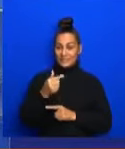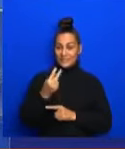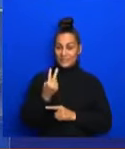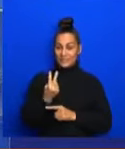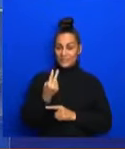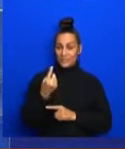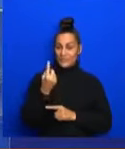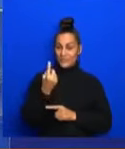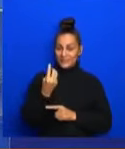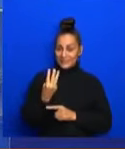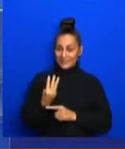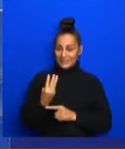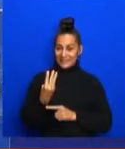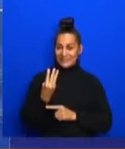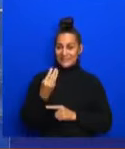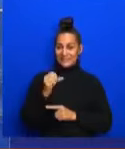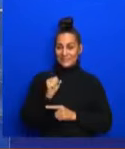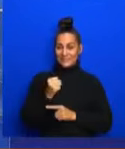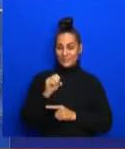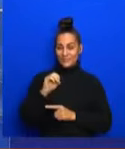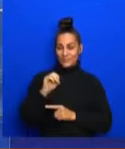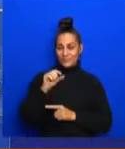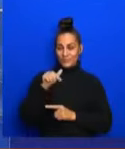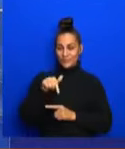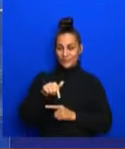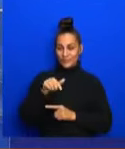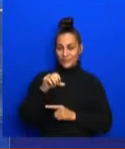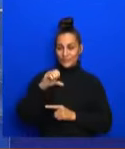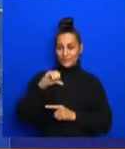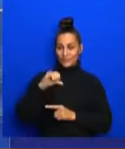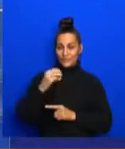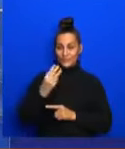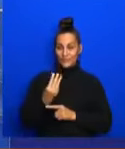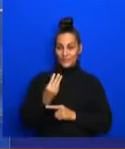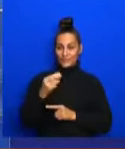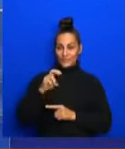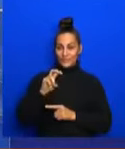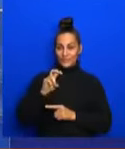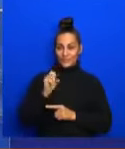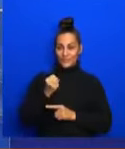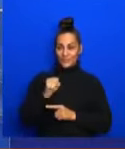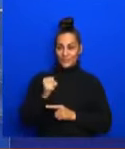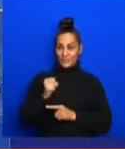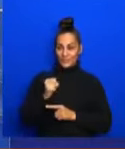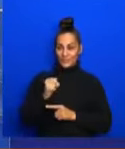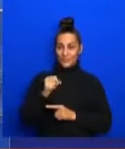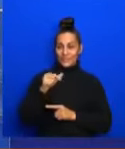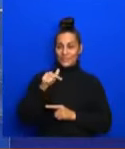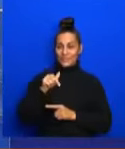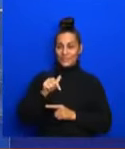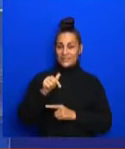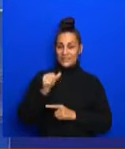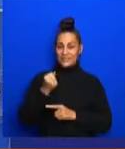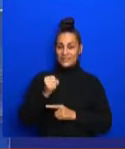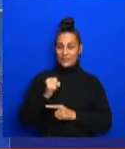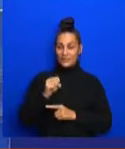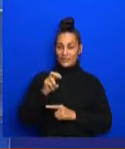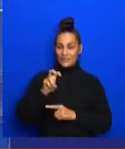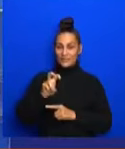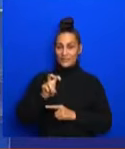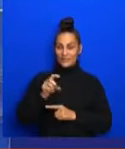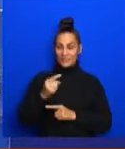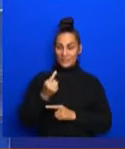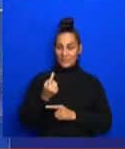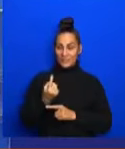72, 13, 38, 07, 93, 58,